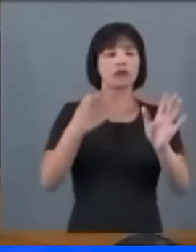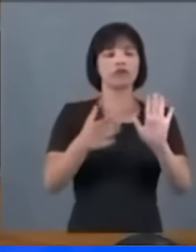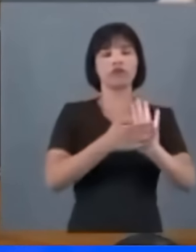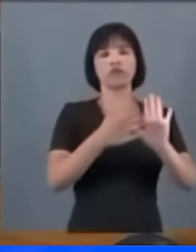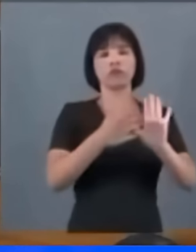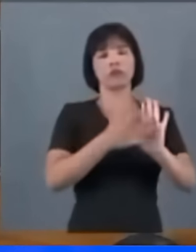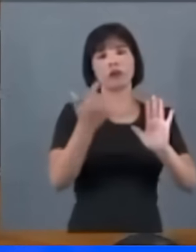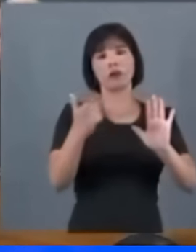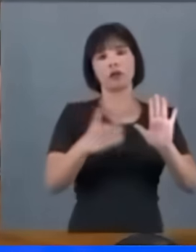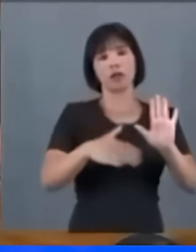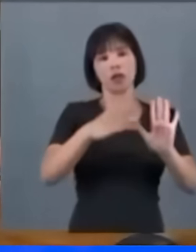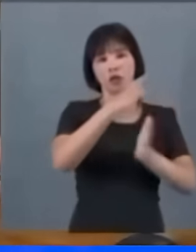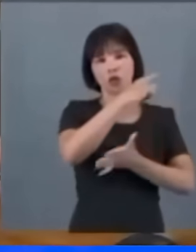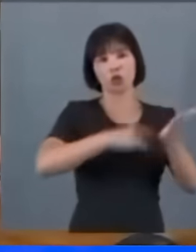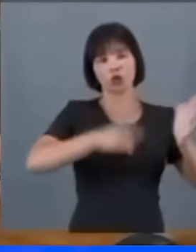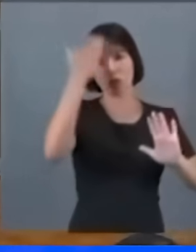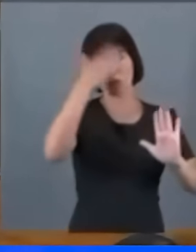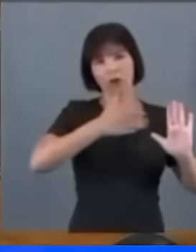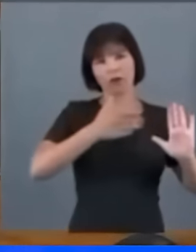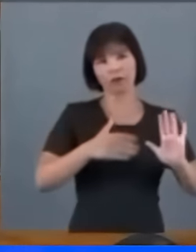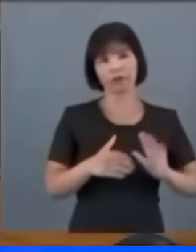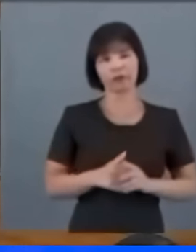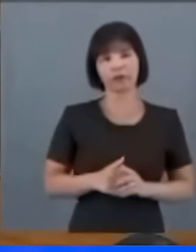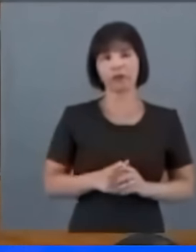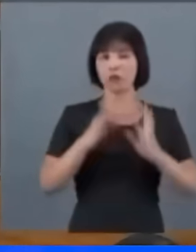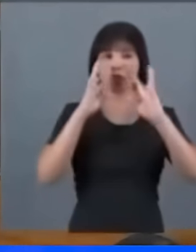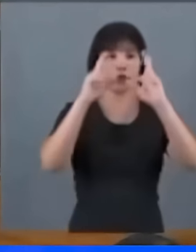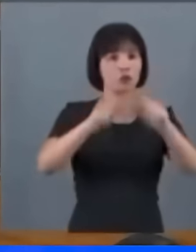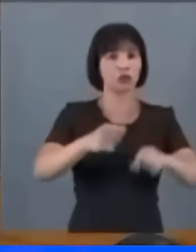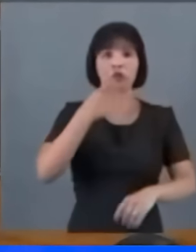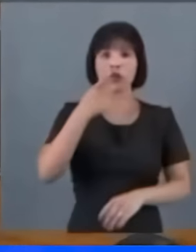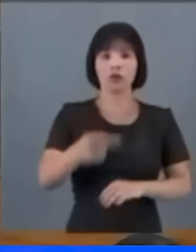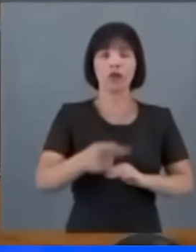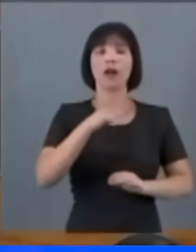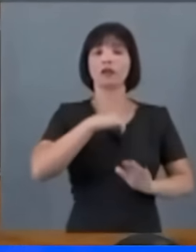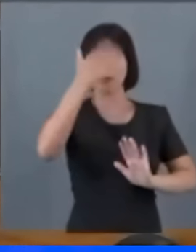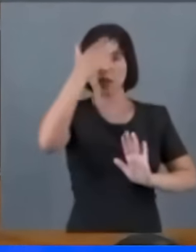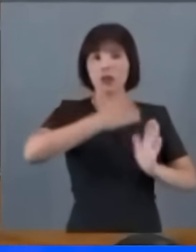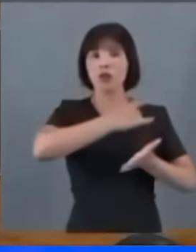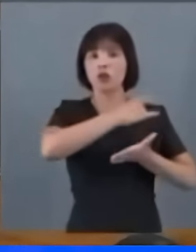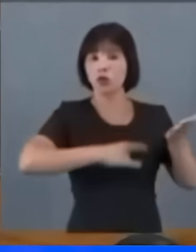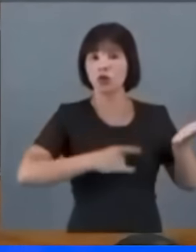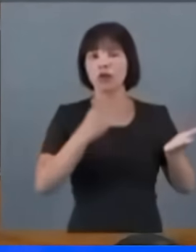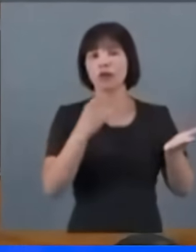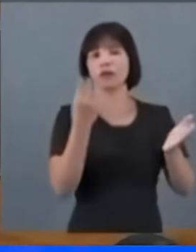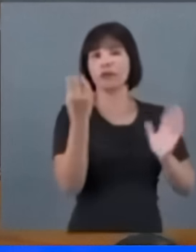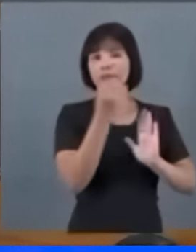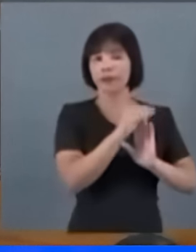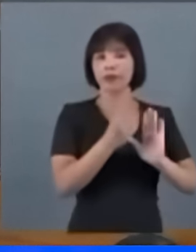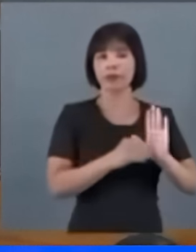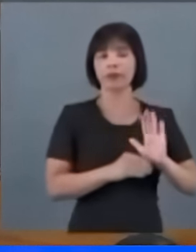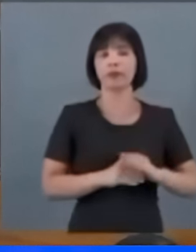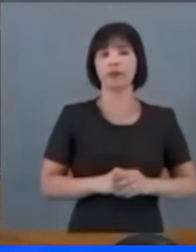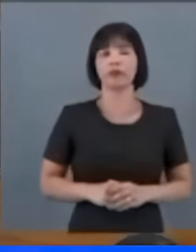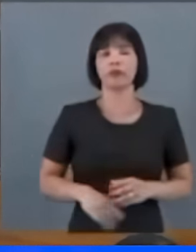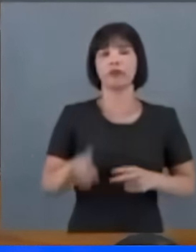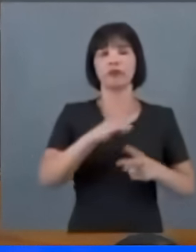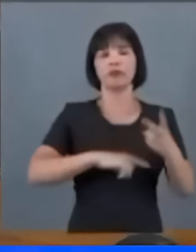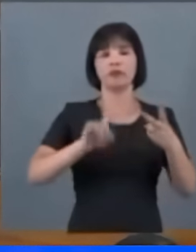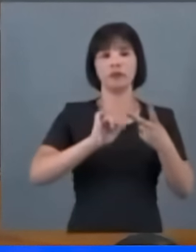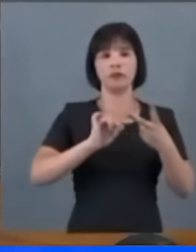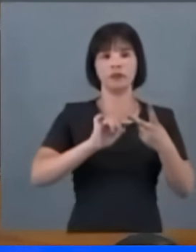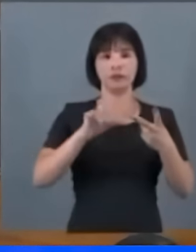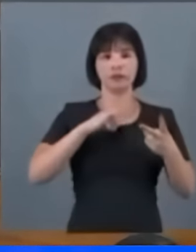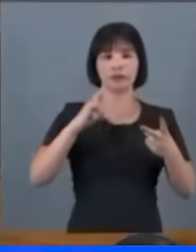fatos, repito, documentados. Tudo que eu falo aqui está plenamente documentado. E um segundo ponto que eu acho que merece